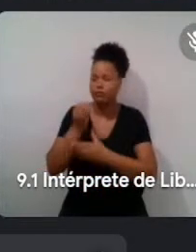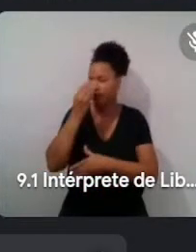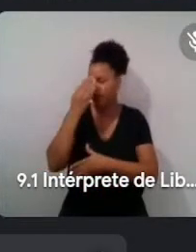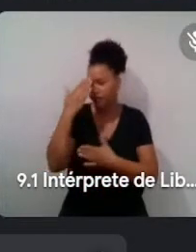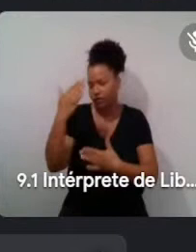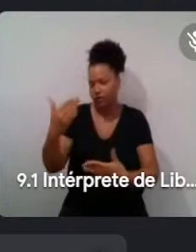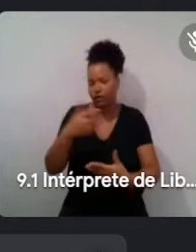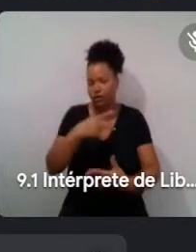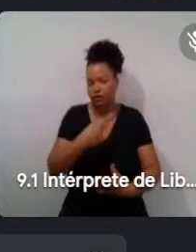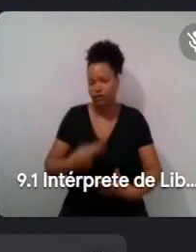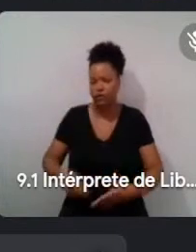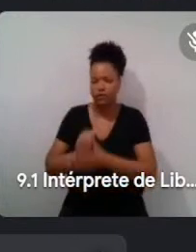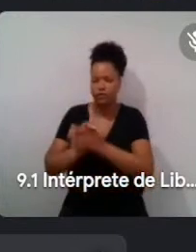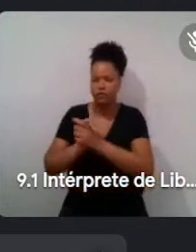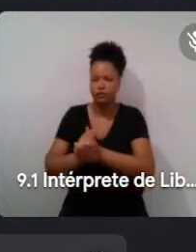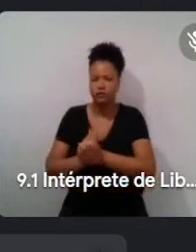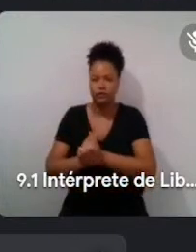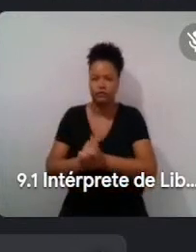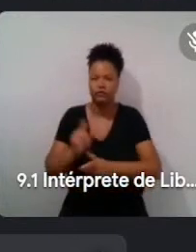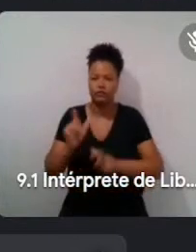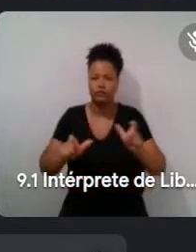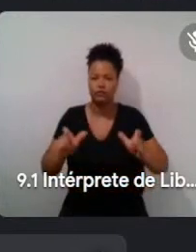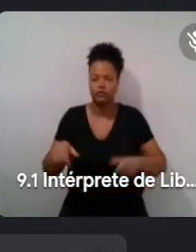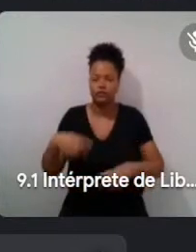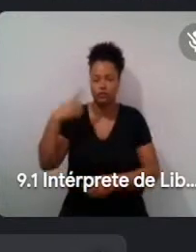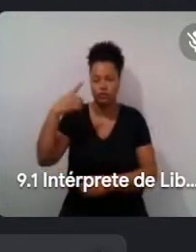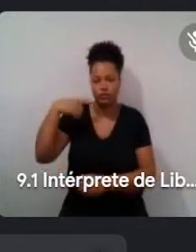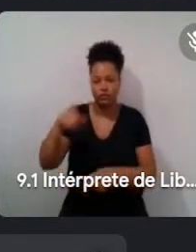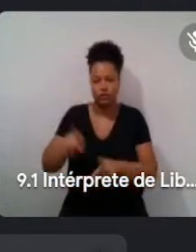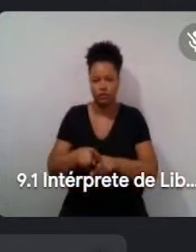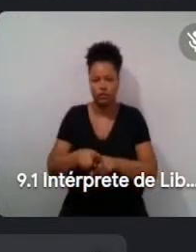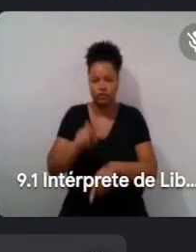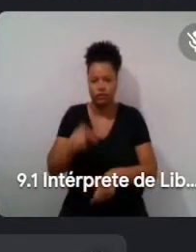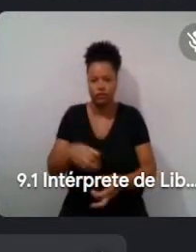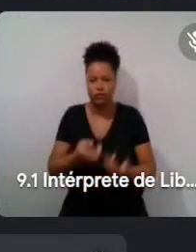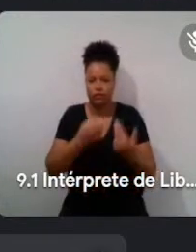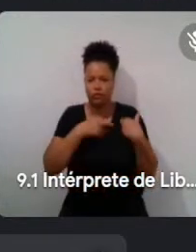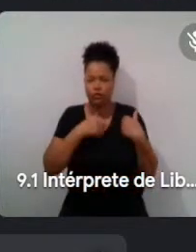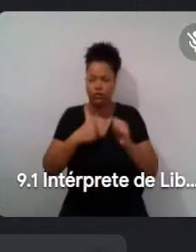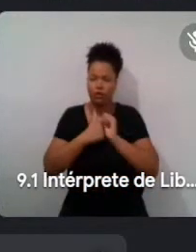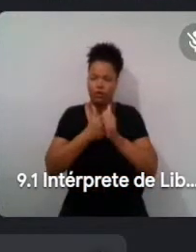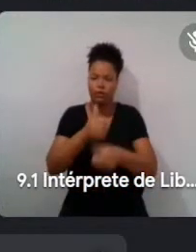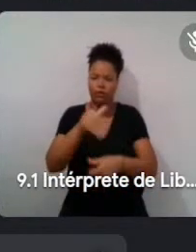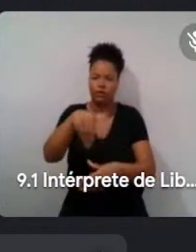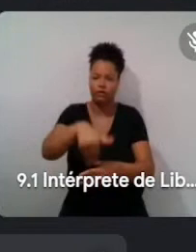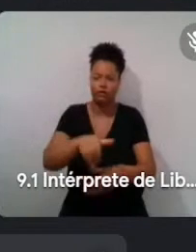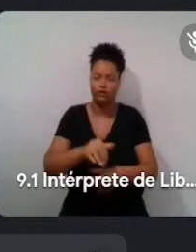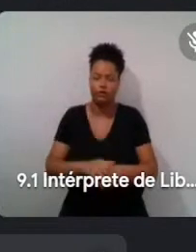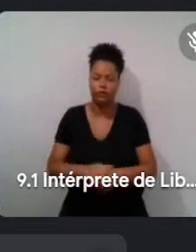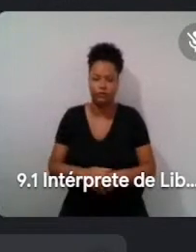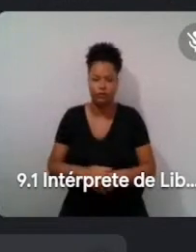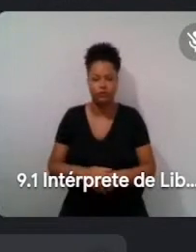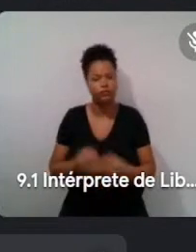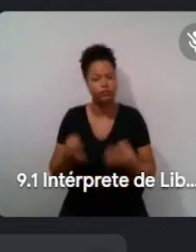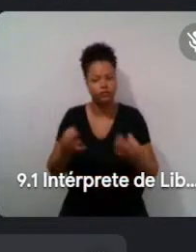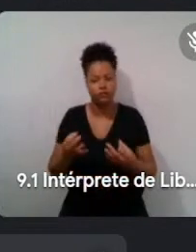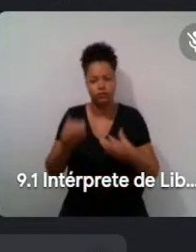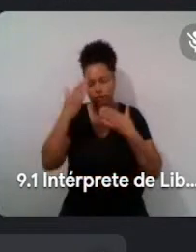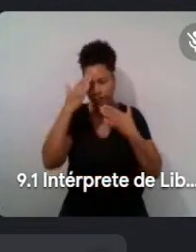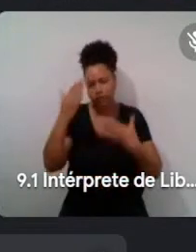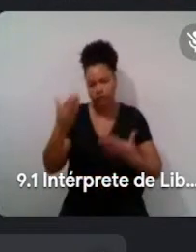o procurador regional eleitoral e ao relator, eu acompanho o voto. Perfeito, agradecendo a participação de